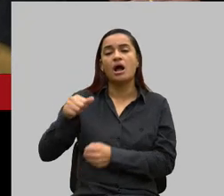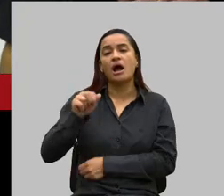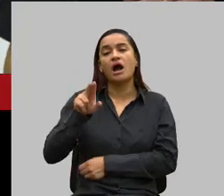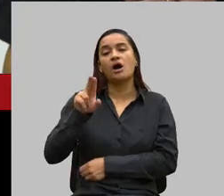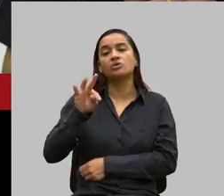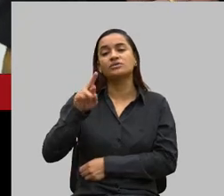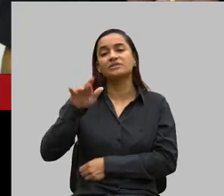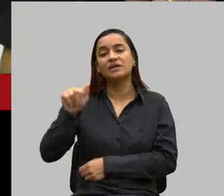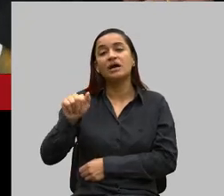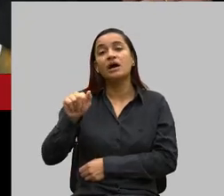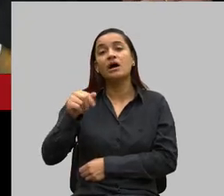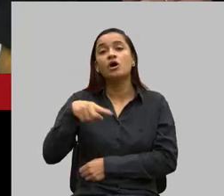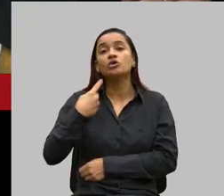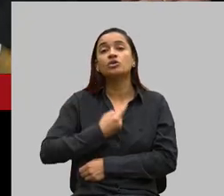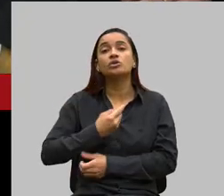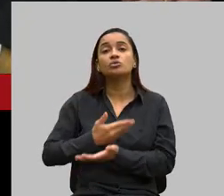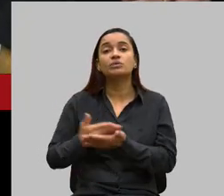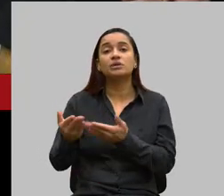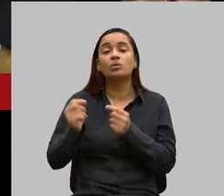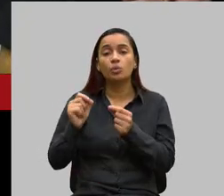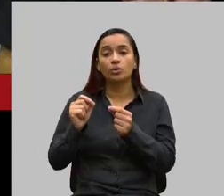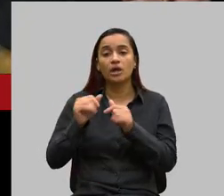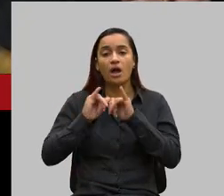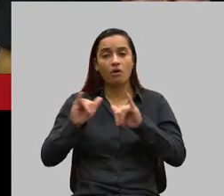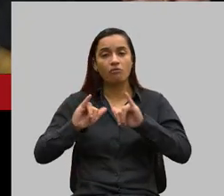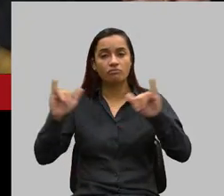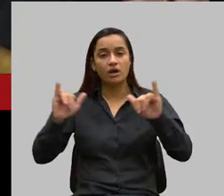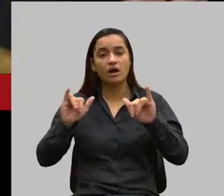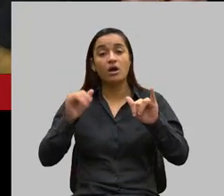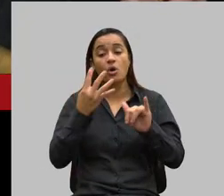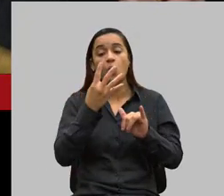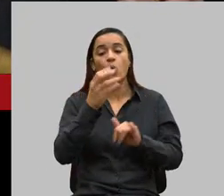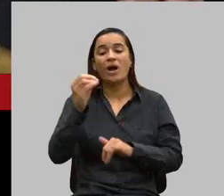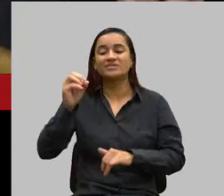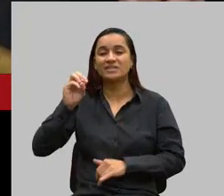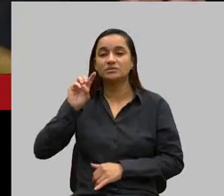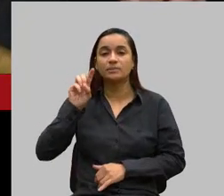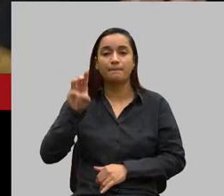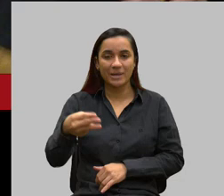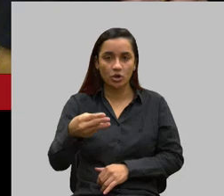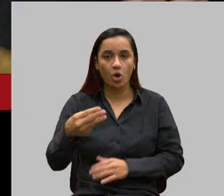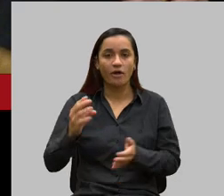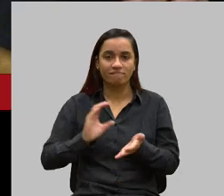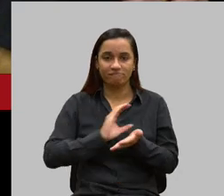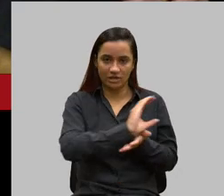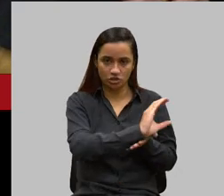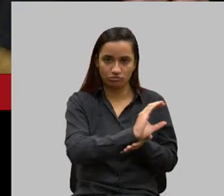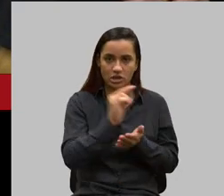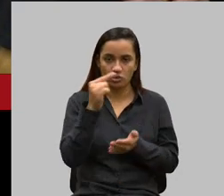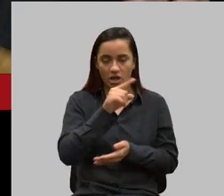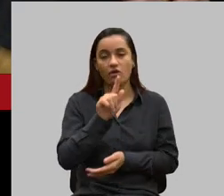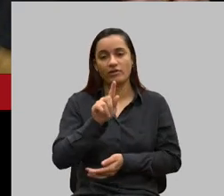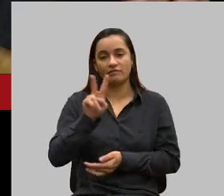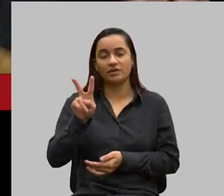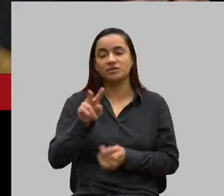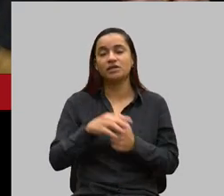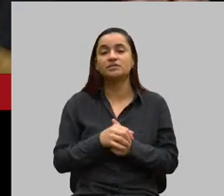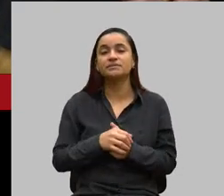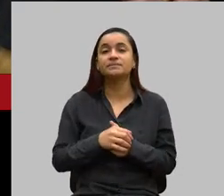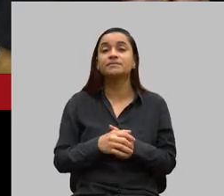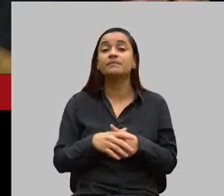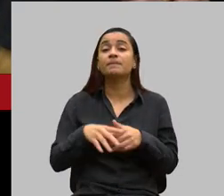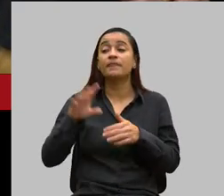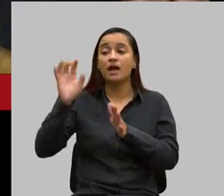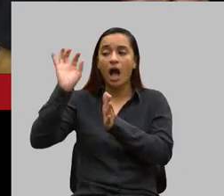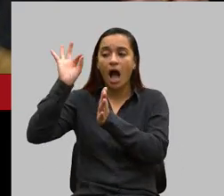vinda da andrix para Governador Valadares 400 milhões de investimento e pós a assinatura